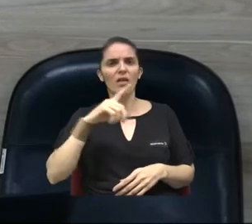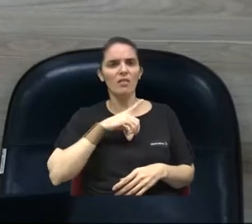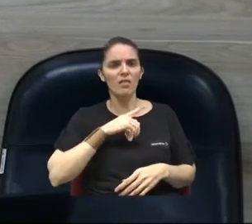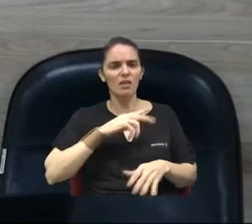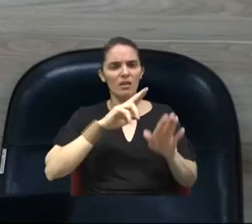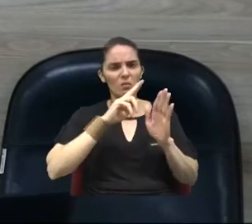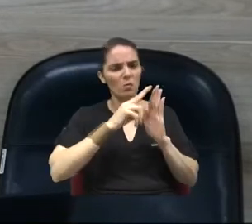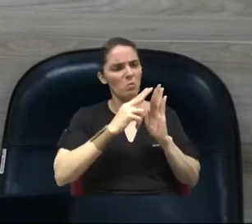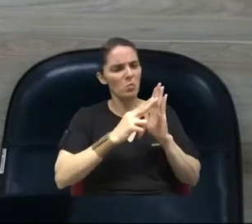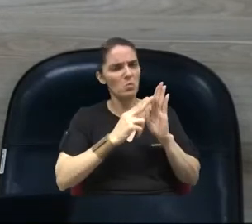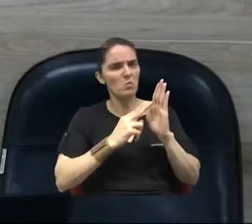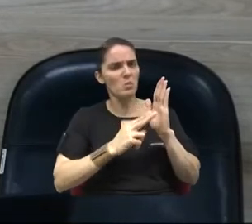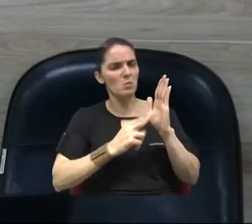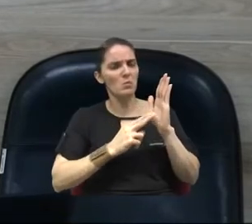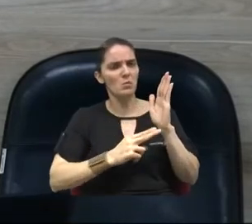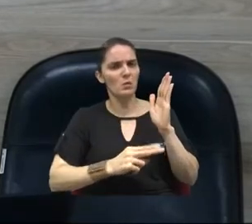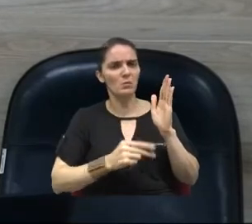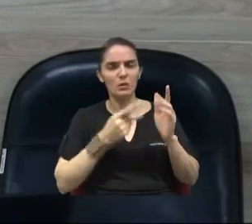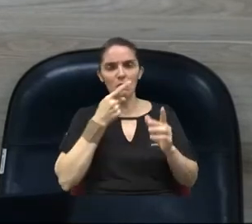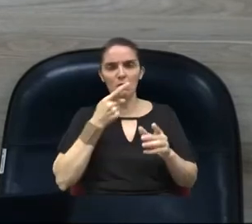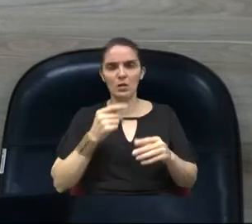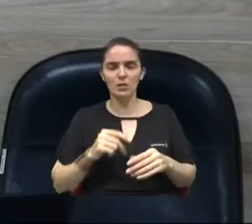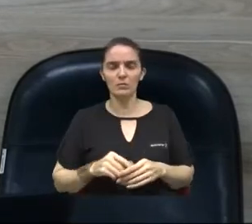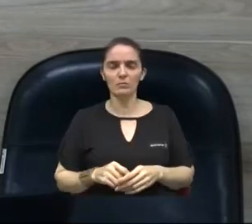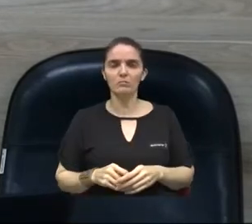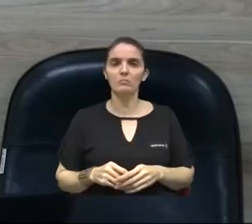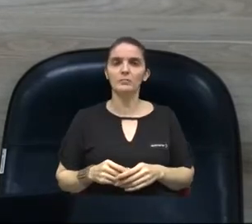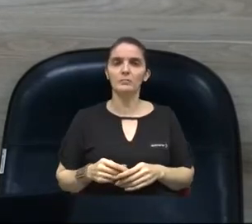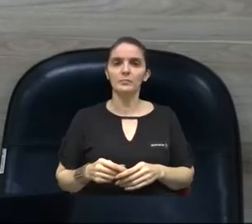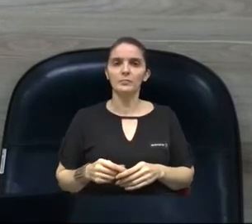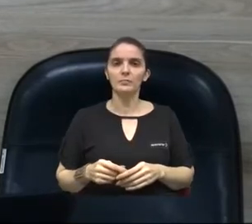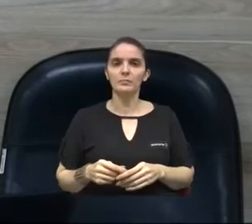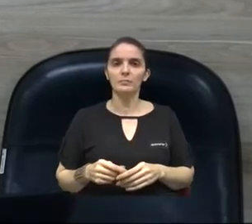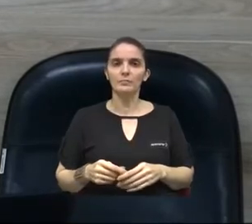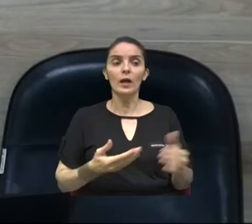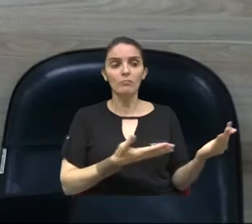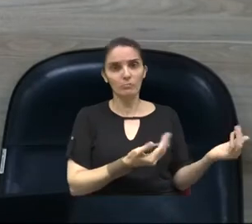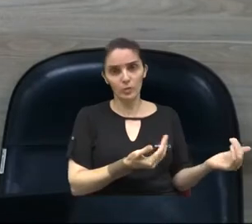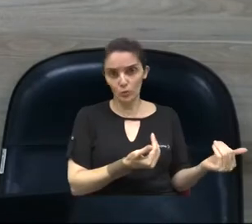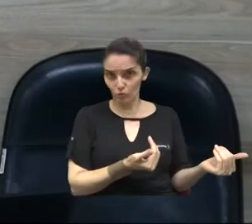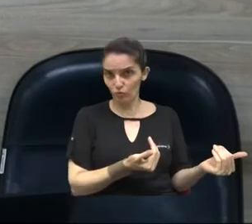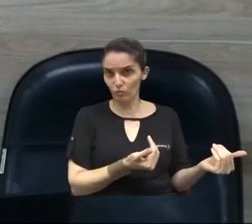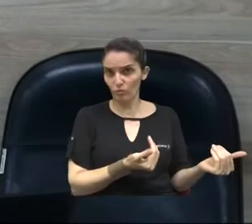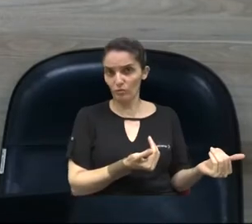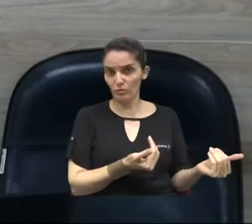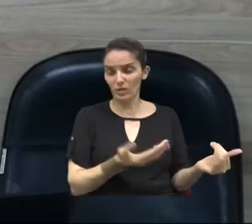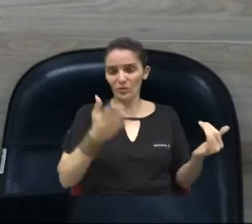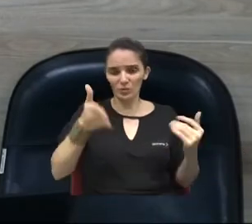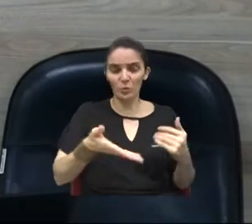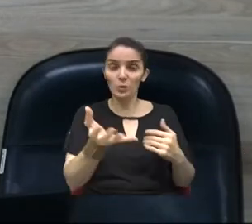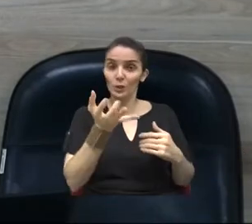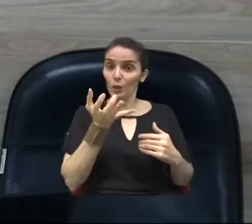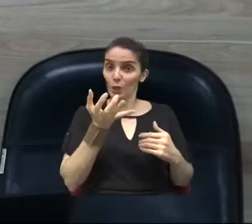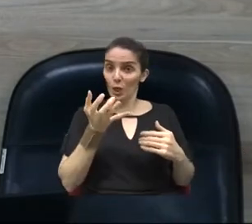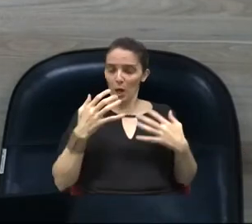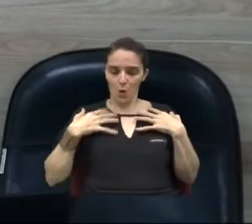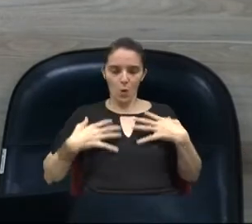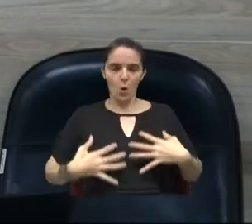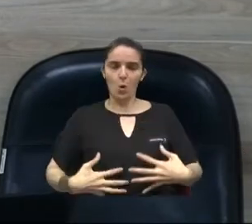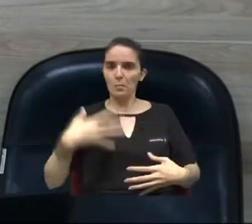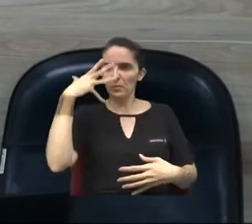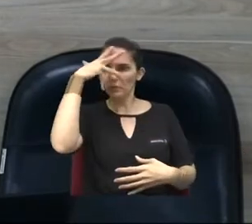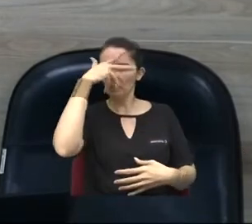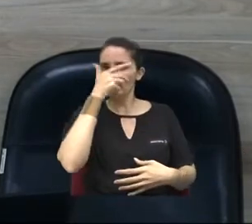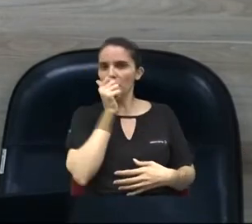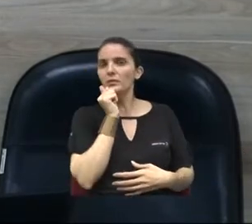No caso do GH, hormônio de crescimento, e que a grande parte da juventude, em busca de um corpo bonito, saudável aos olhos de